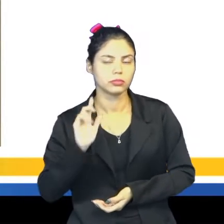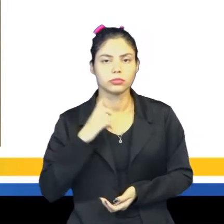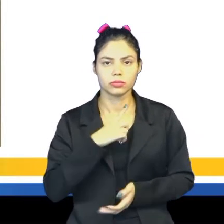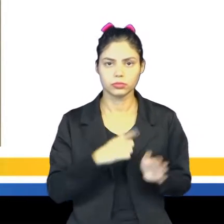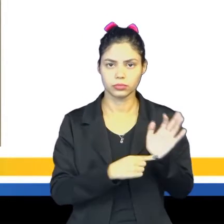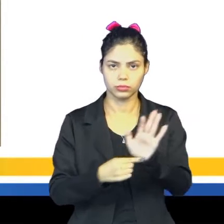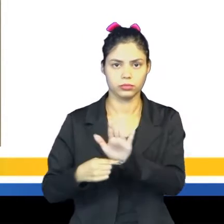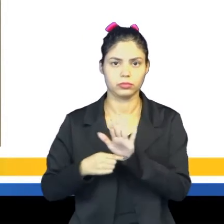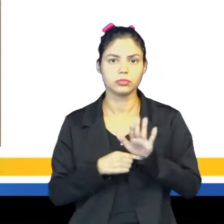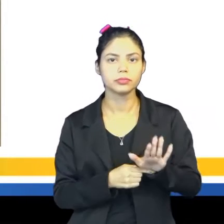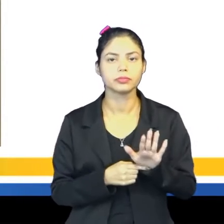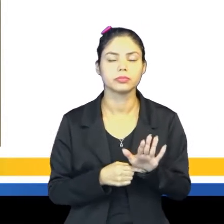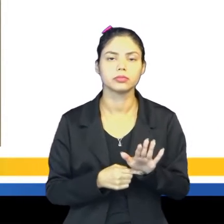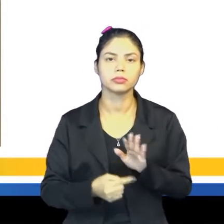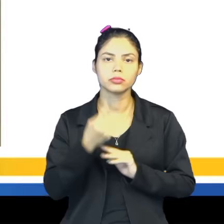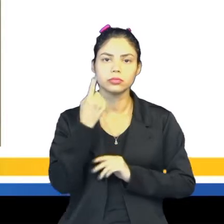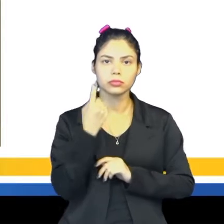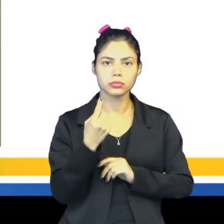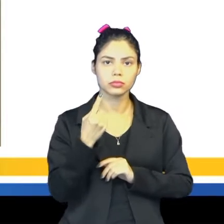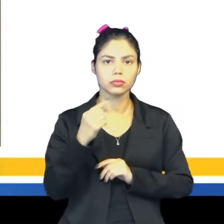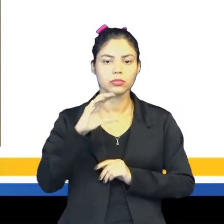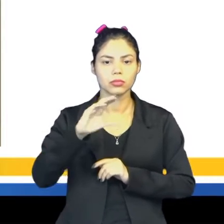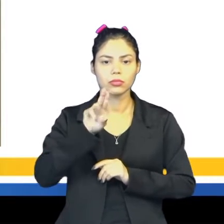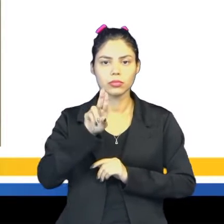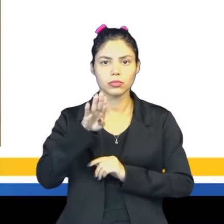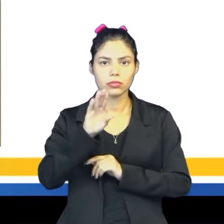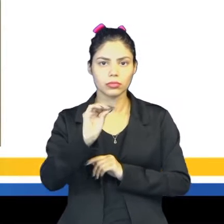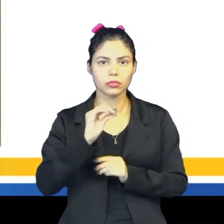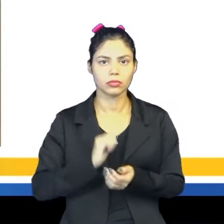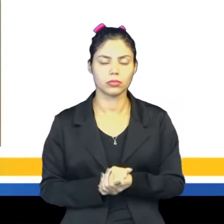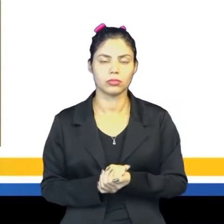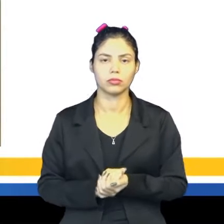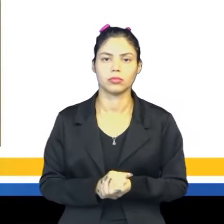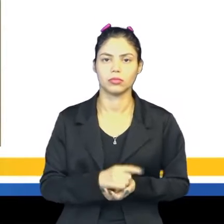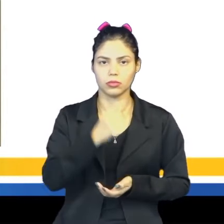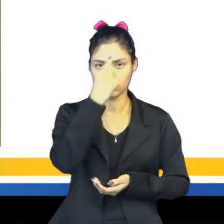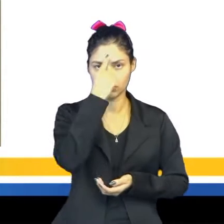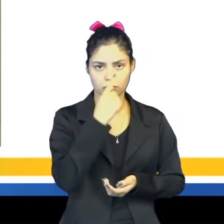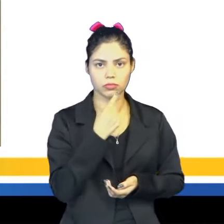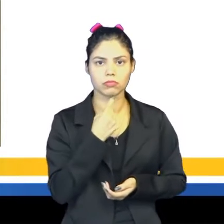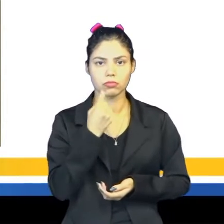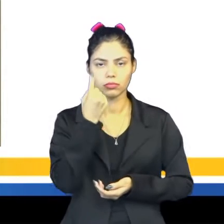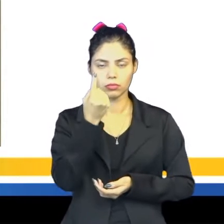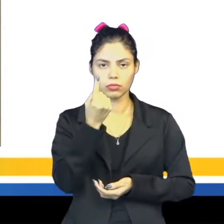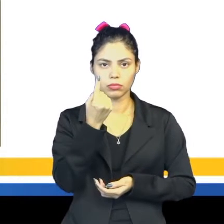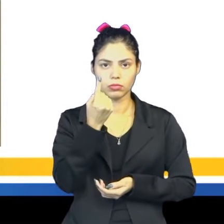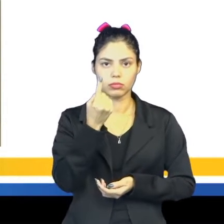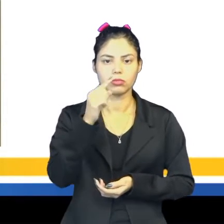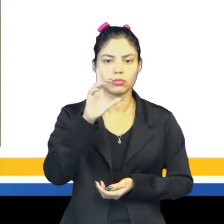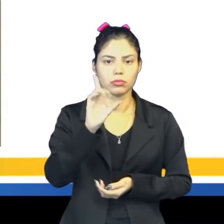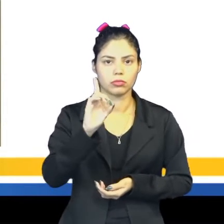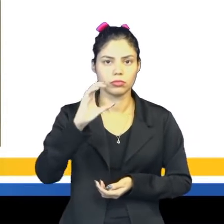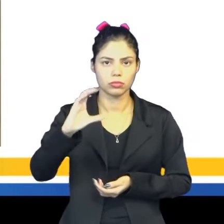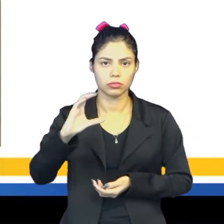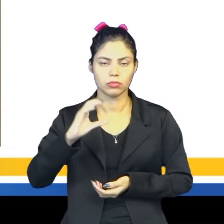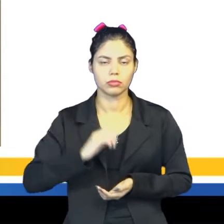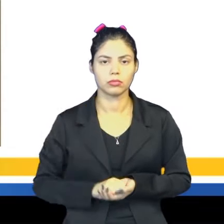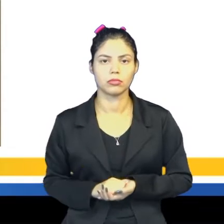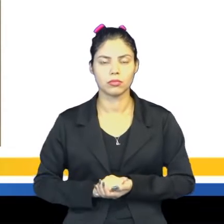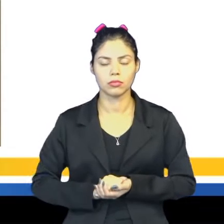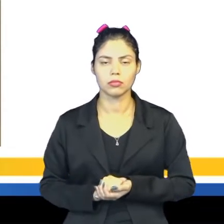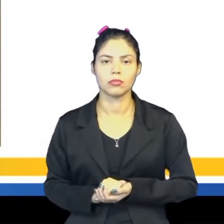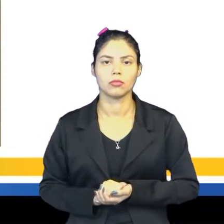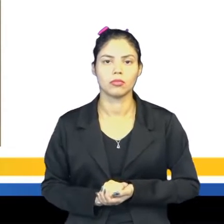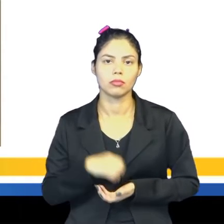a capacidade de um cubo de aresta igual a um decímetro.